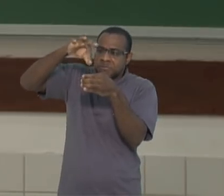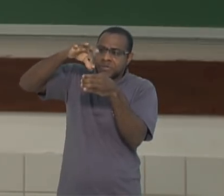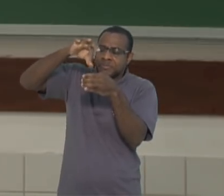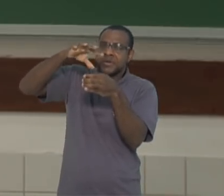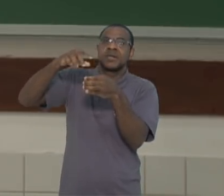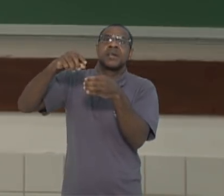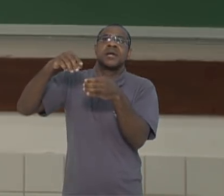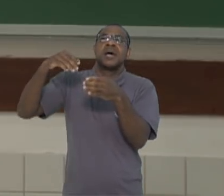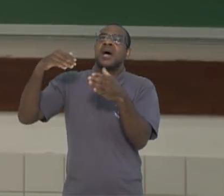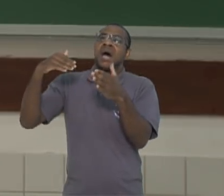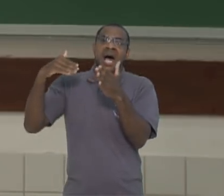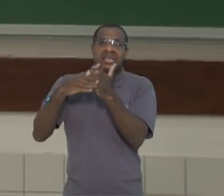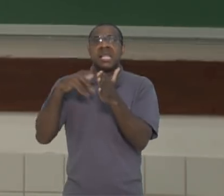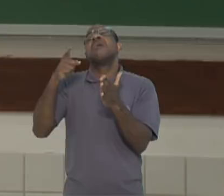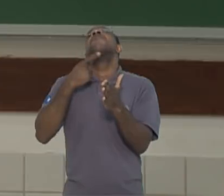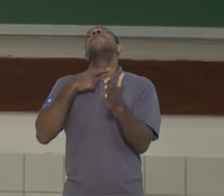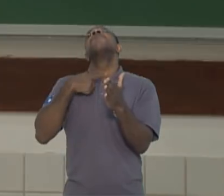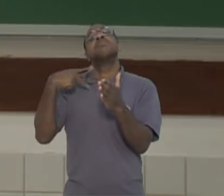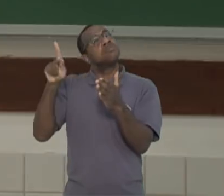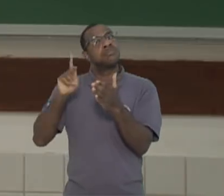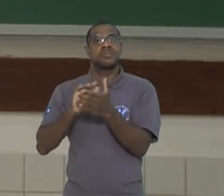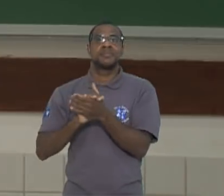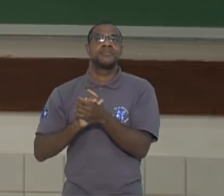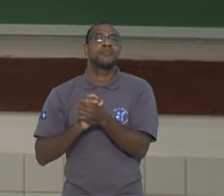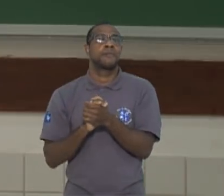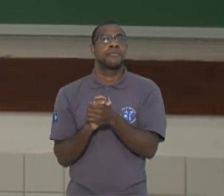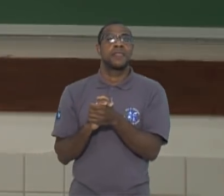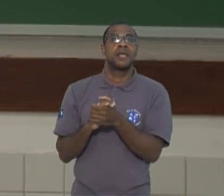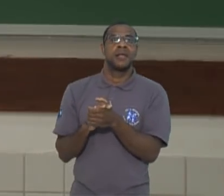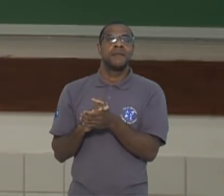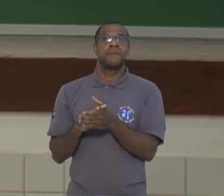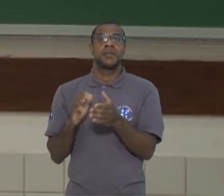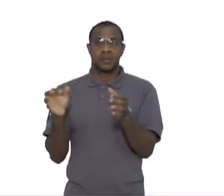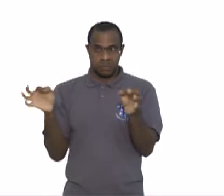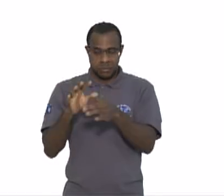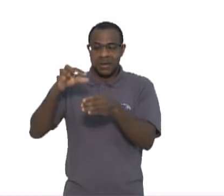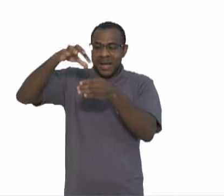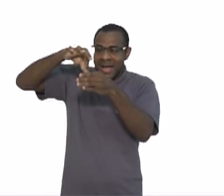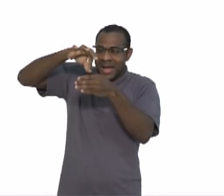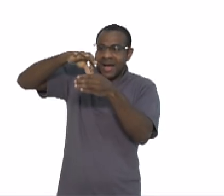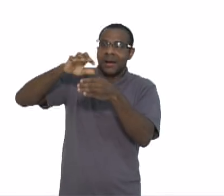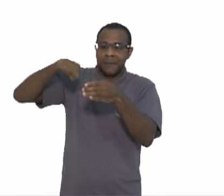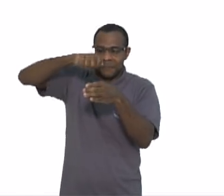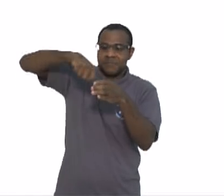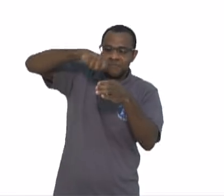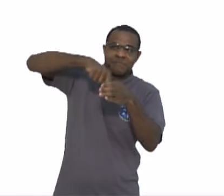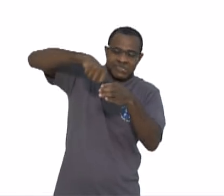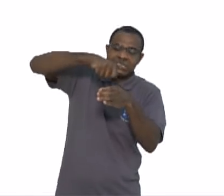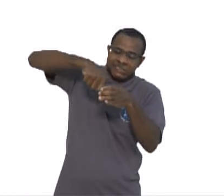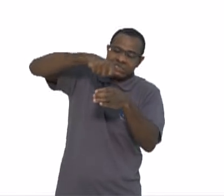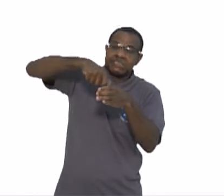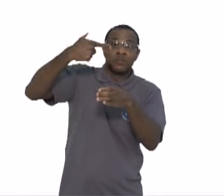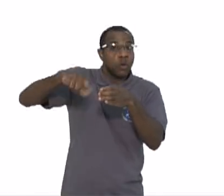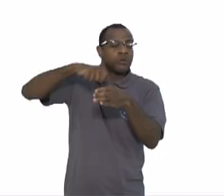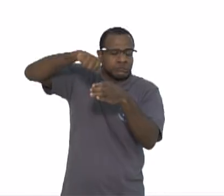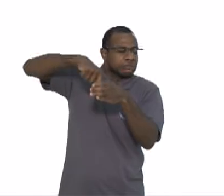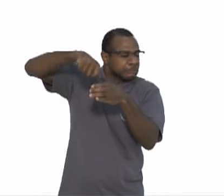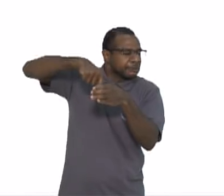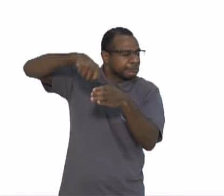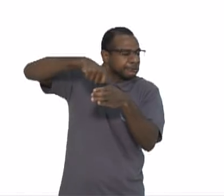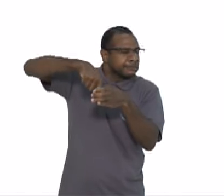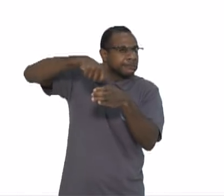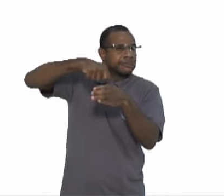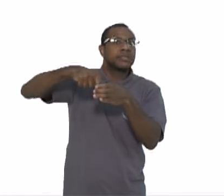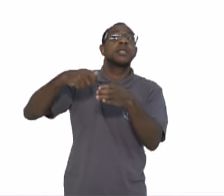que você vai chegar, tá? Então, ó, colocou o corante da cor escolhida e mistura novamente.